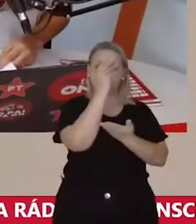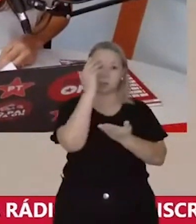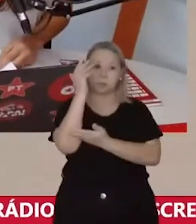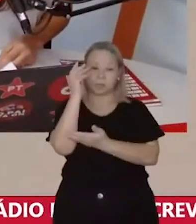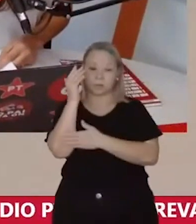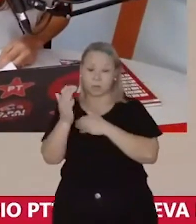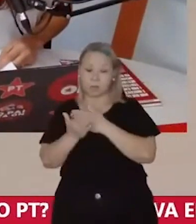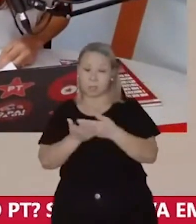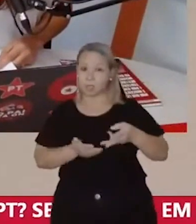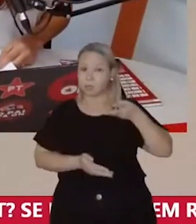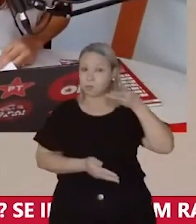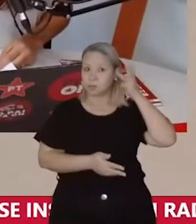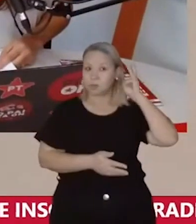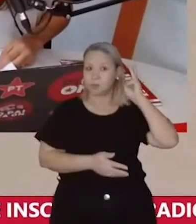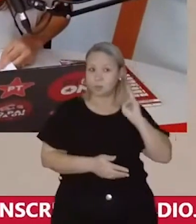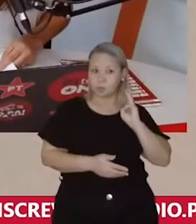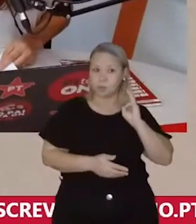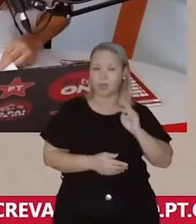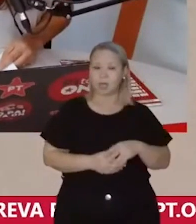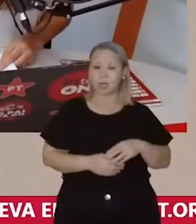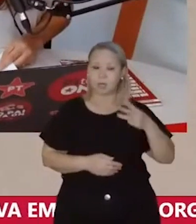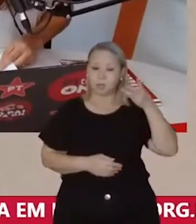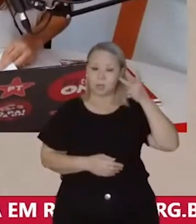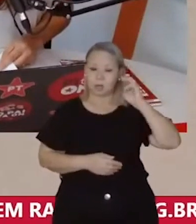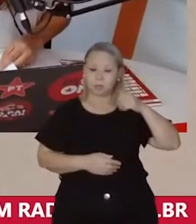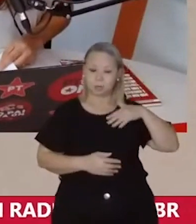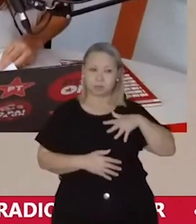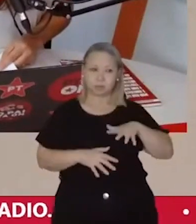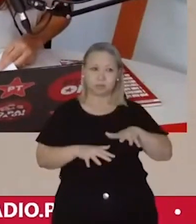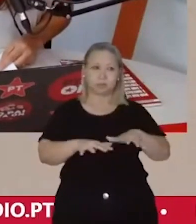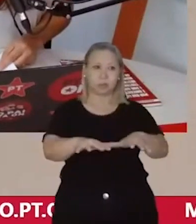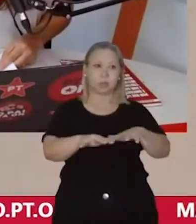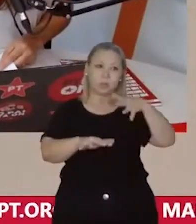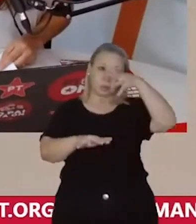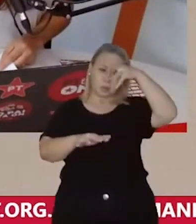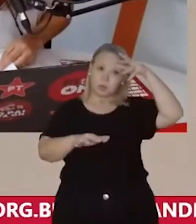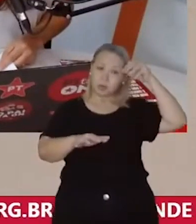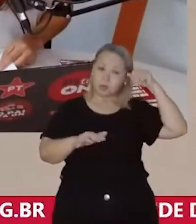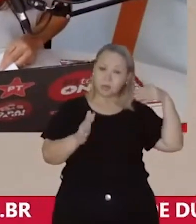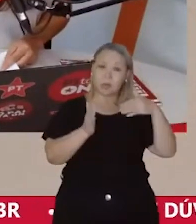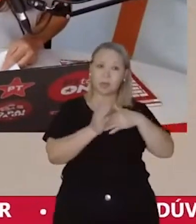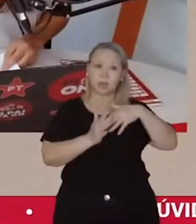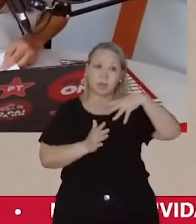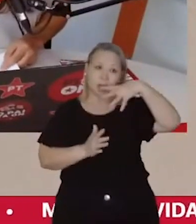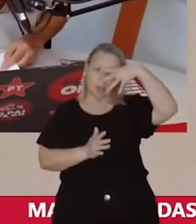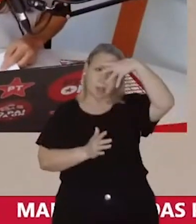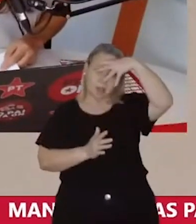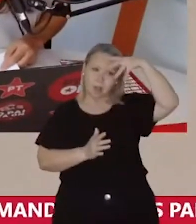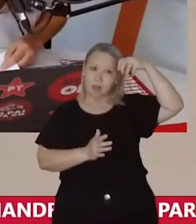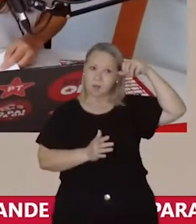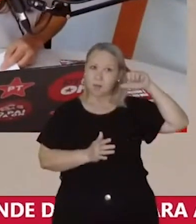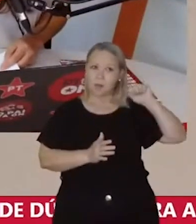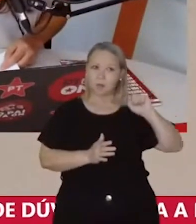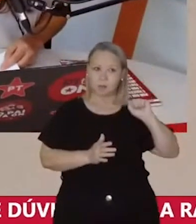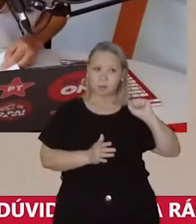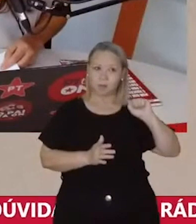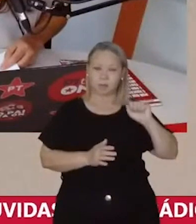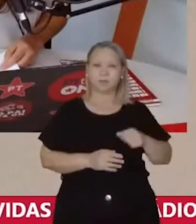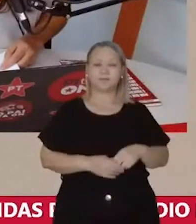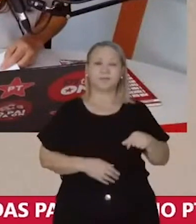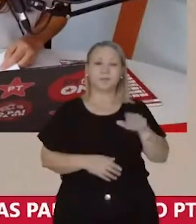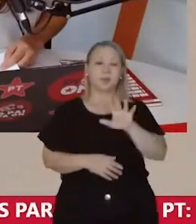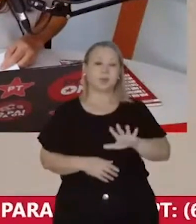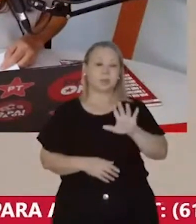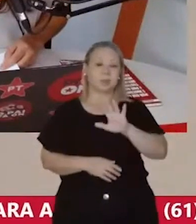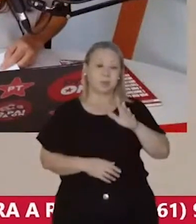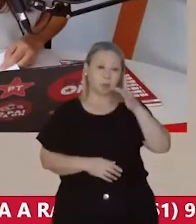desde o Maranhão, bordeja todo o sul da Amazônia e vai até Mato Grosso. Nessa região, as pessoas que vivem